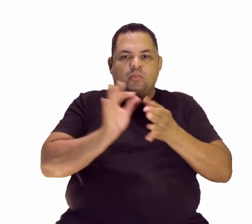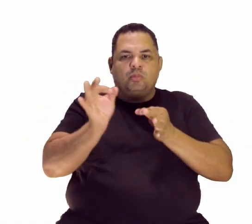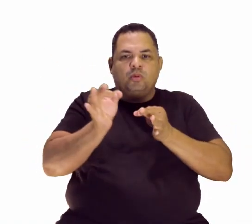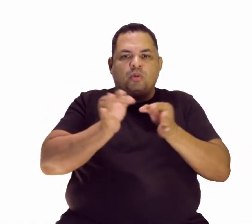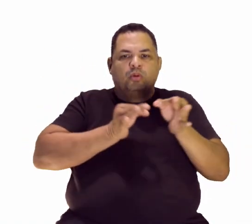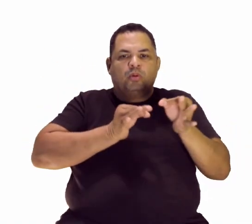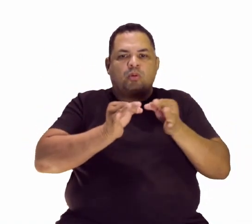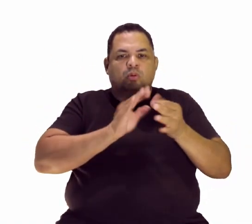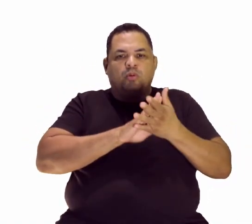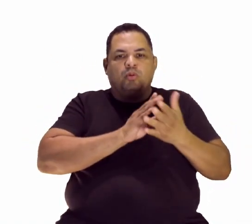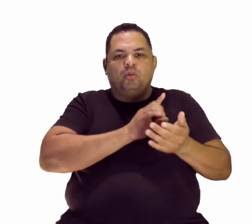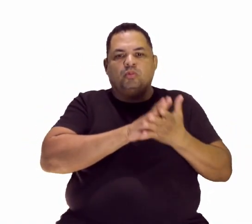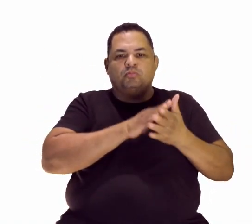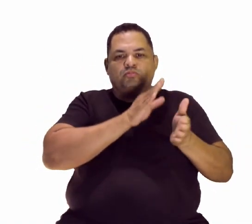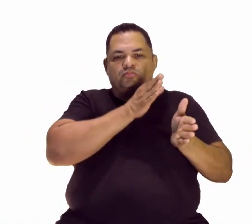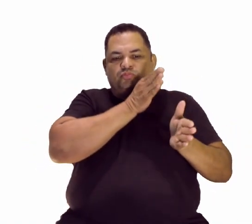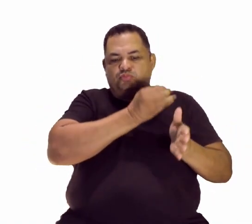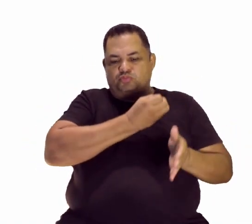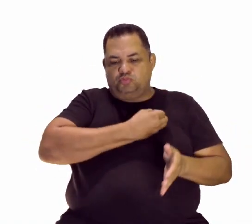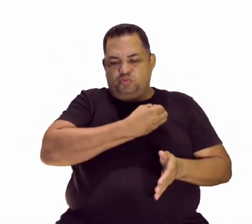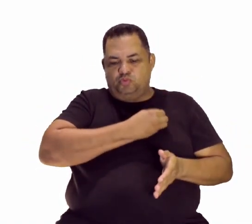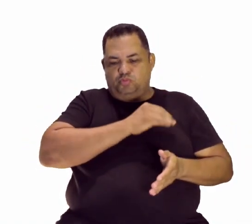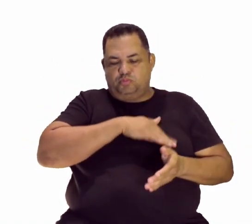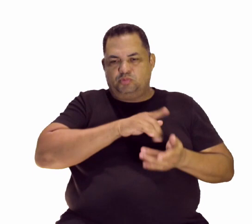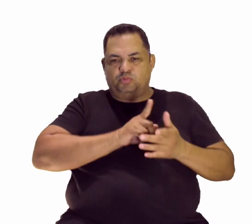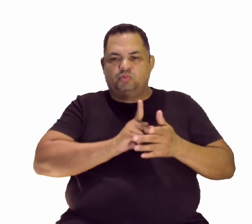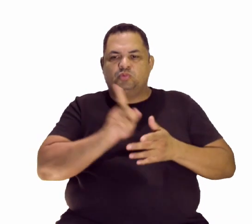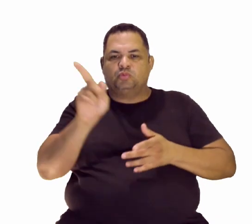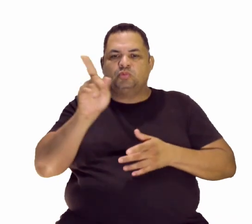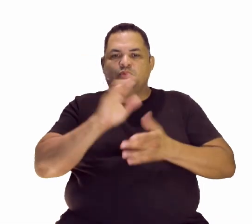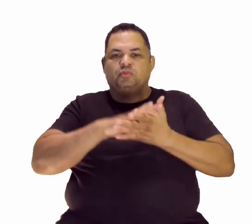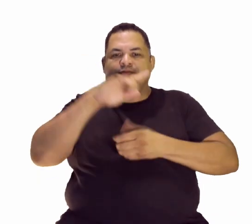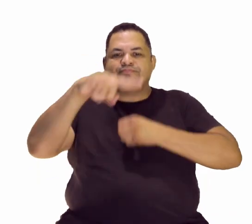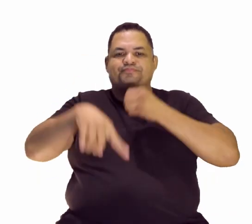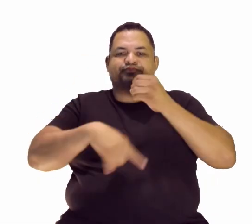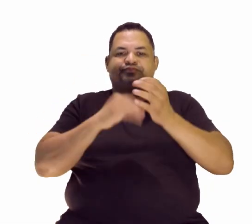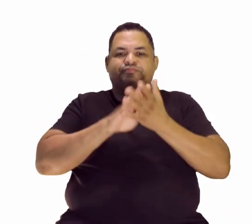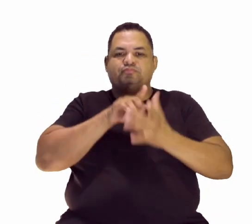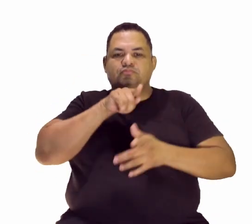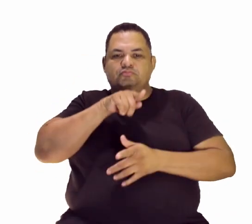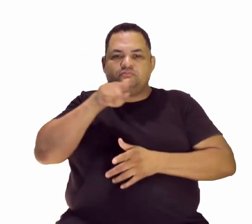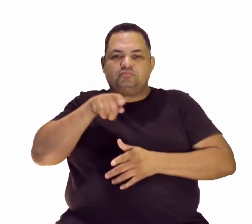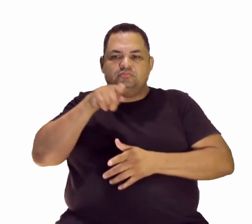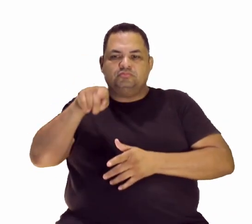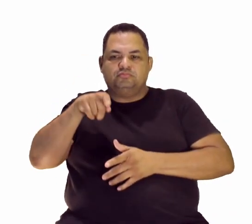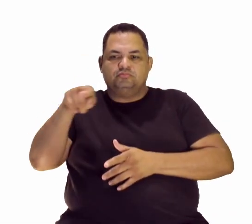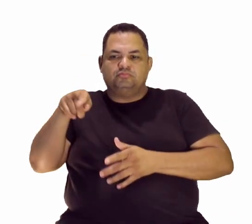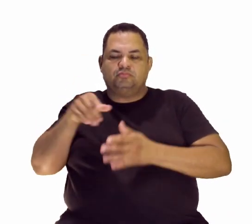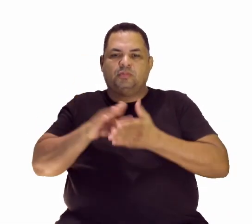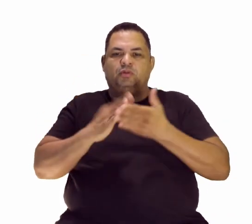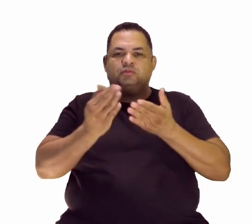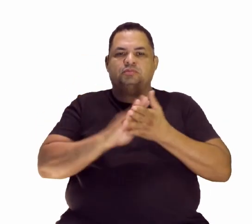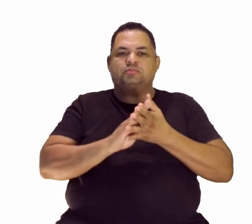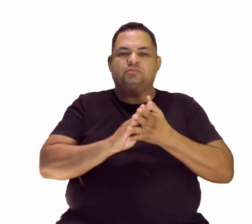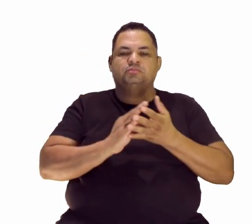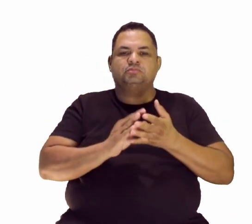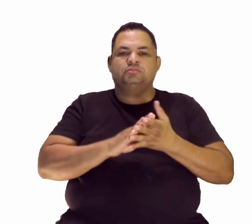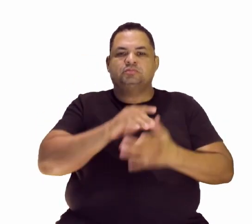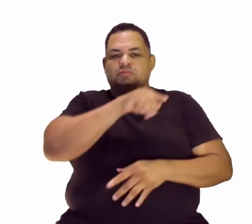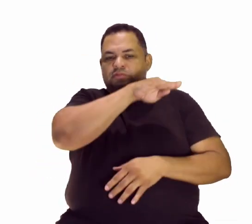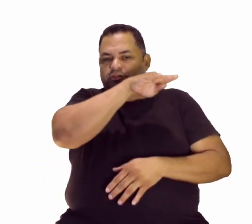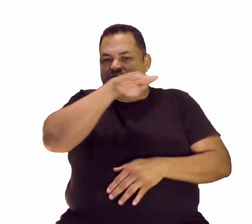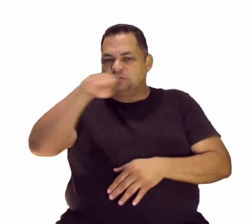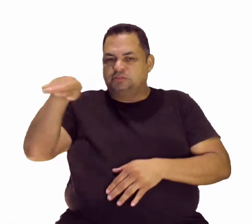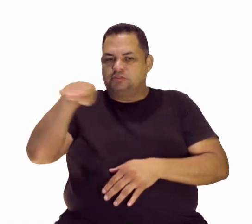ordem crescente dos números atômicos, na sequência dos períodos. Portanto, são 7 linhas,